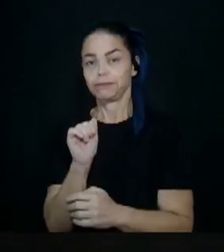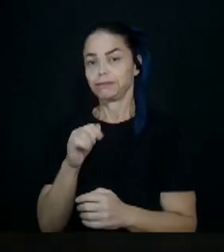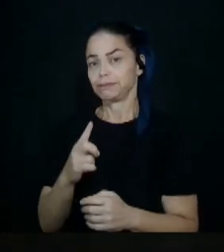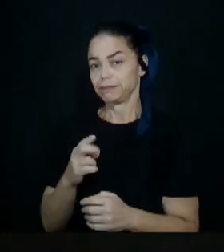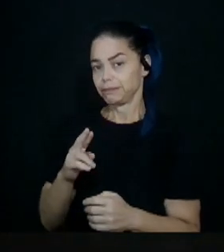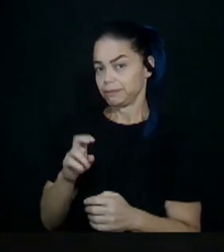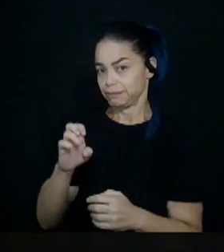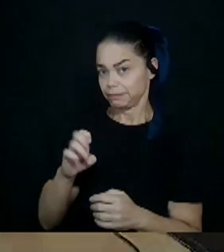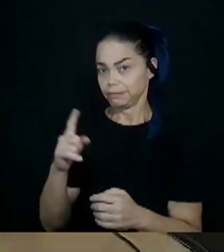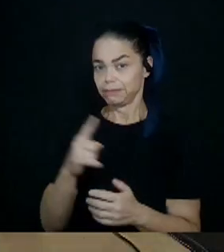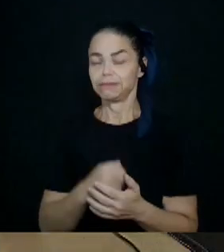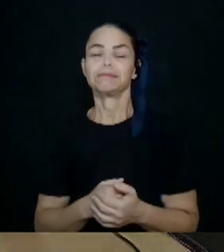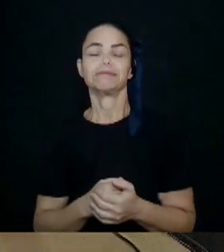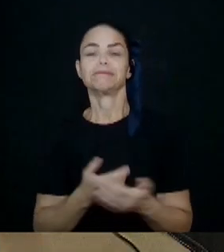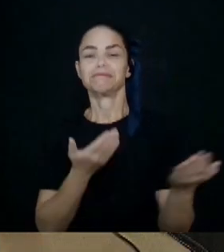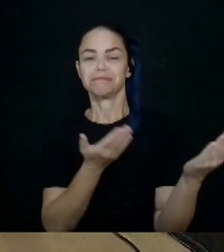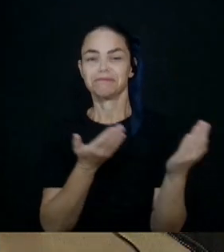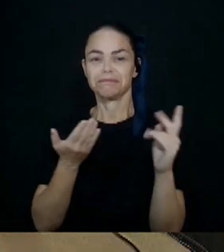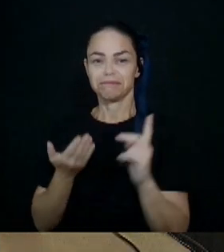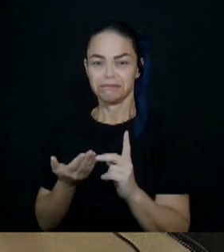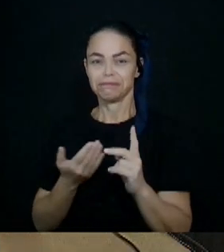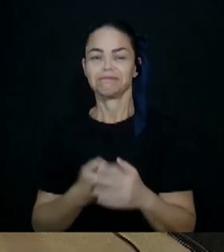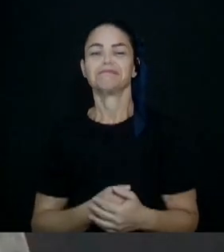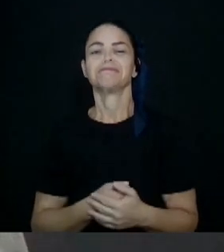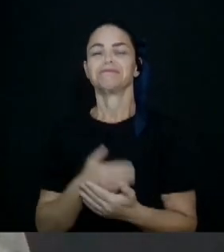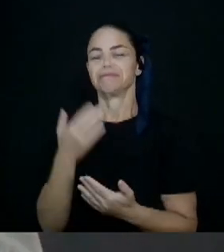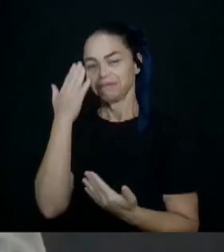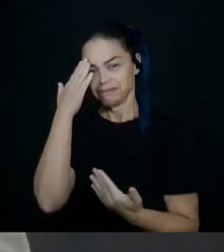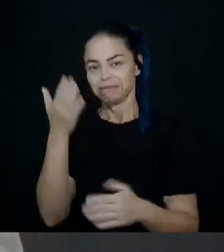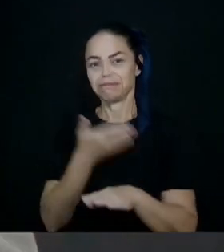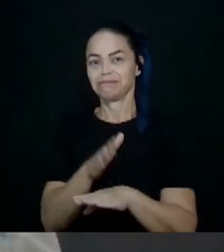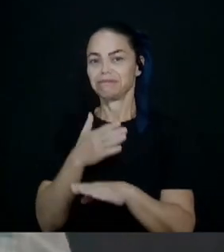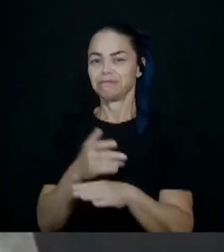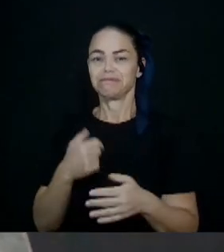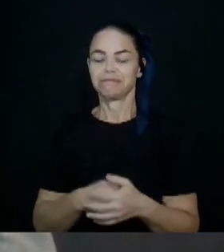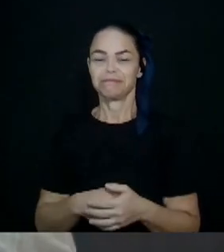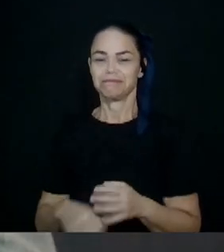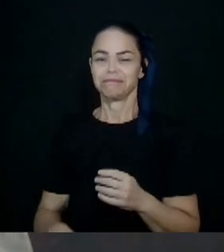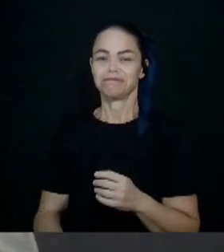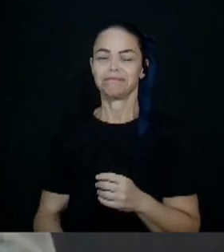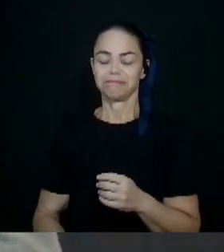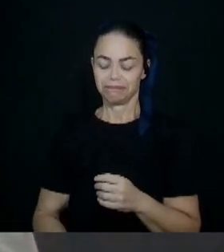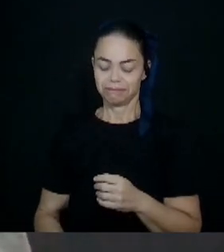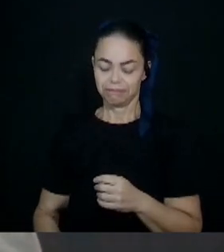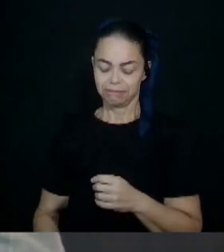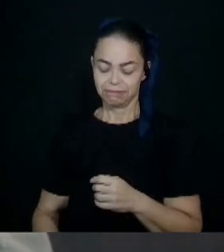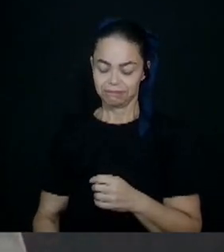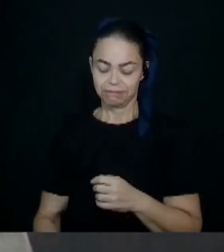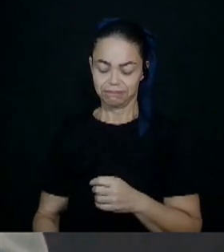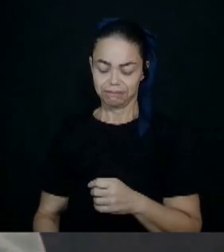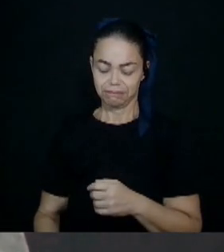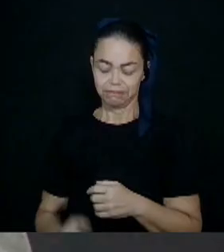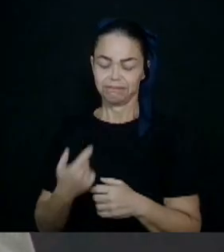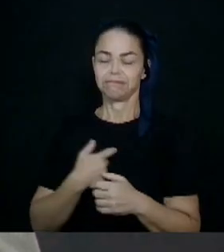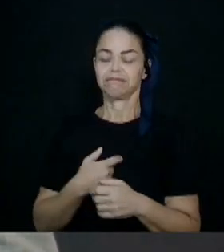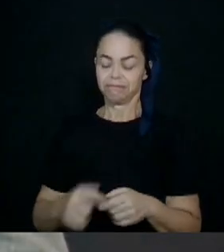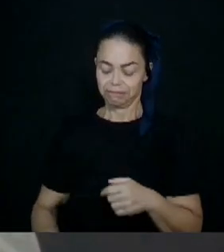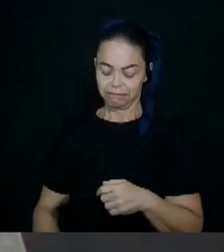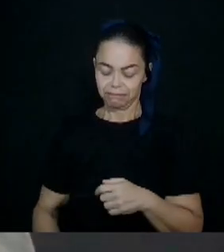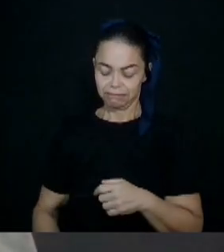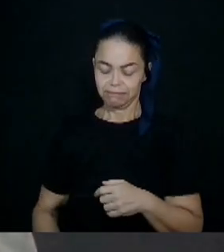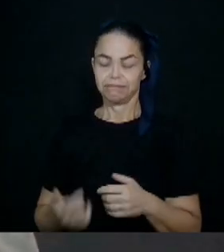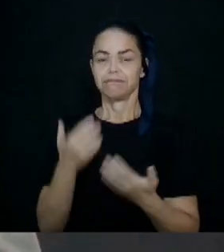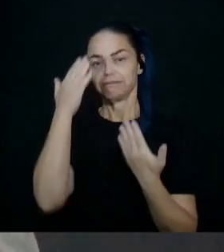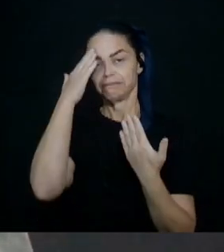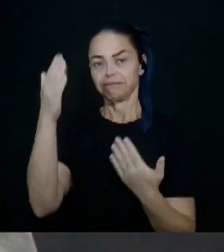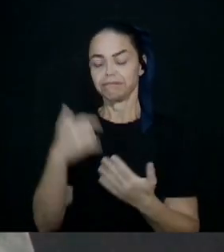muito bem-vindo, bom dia, obrigada pela sua participação. Obrigado, né, estar aqui presente, estar falando um pouco sobre essa